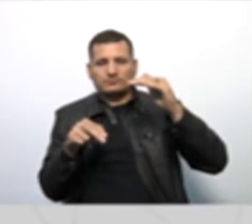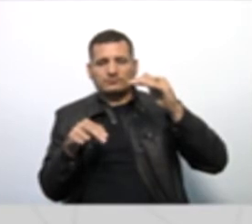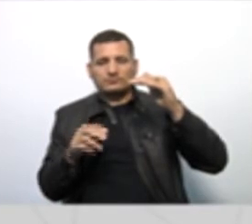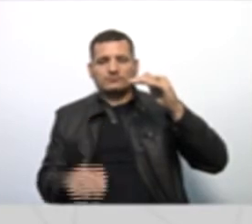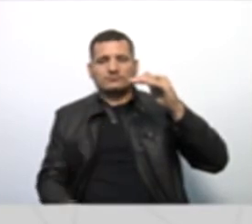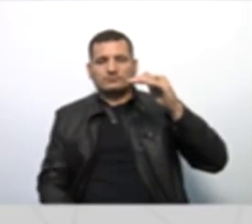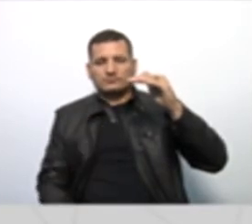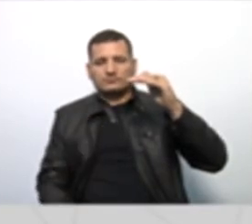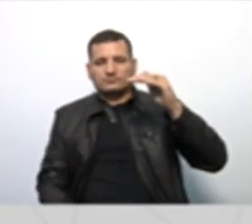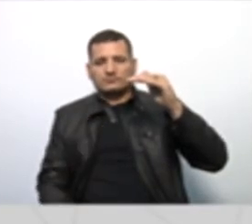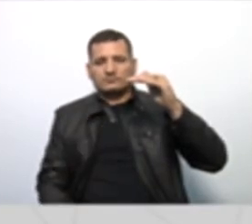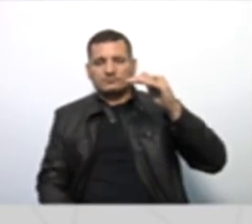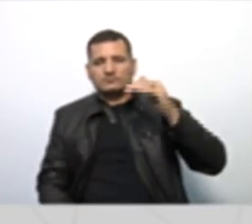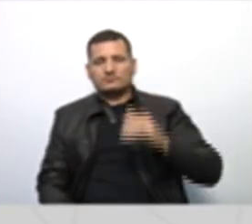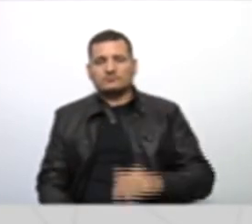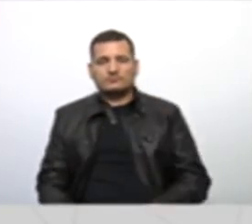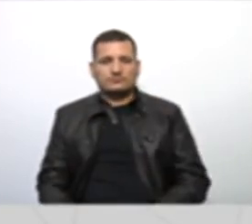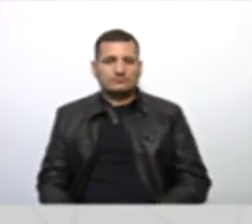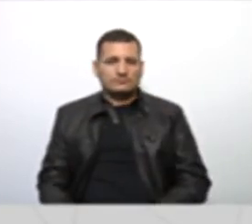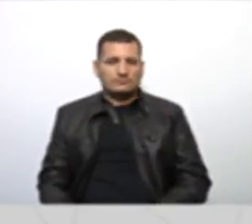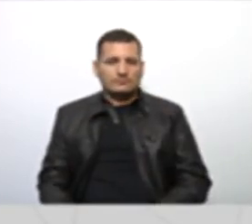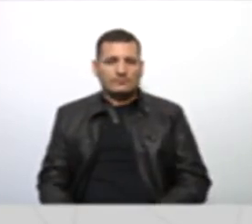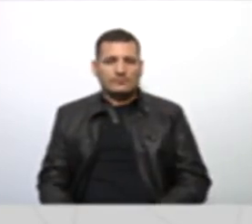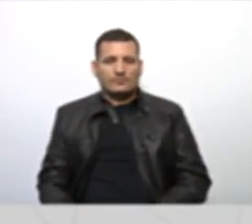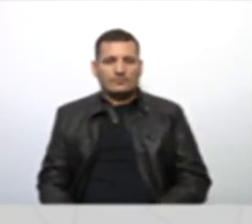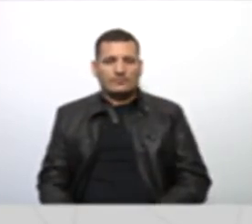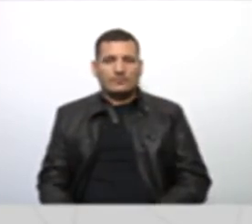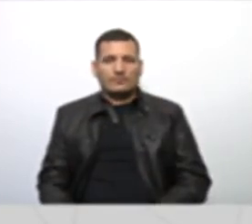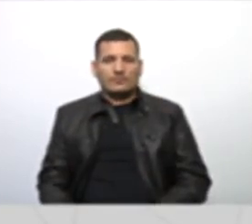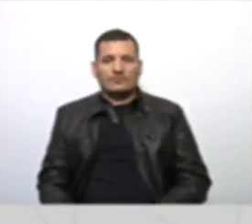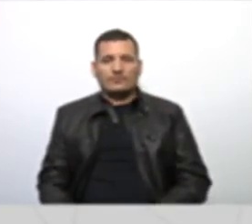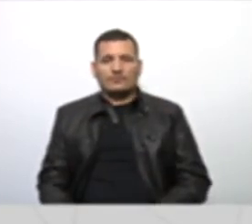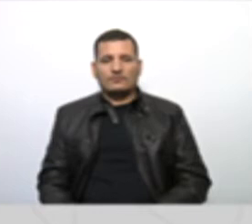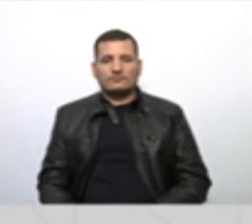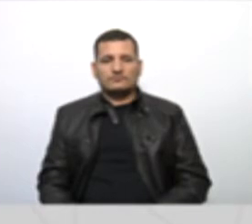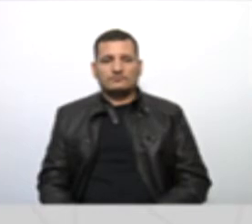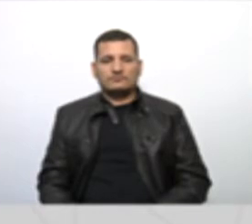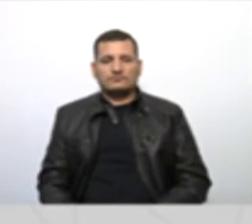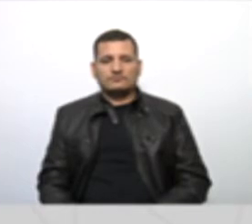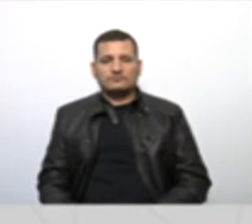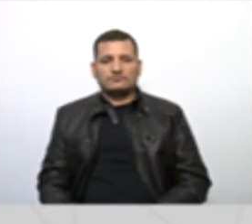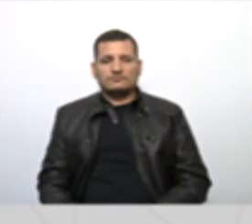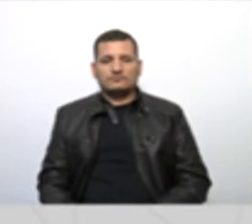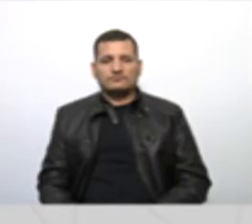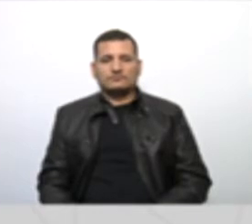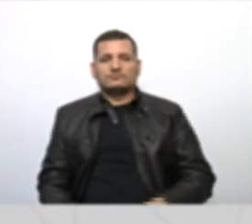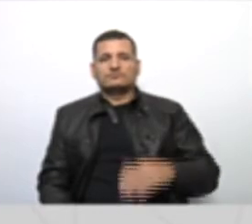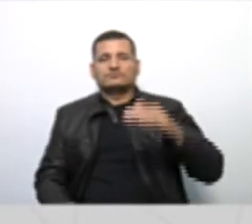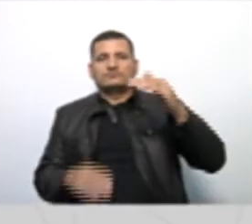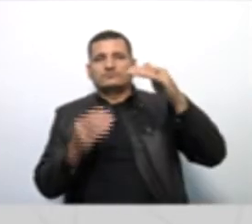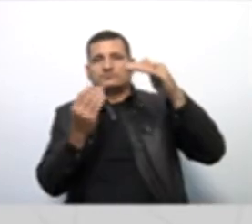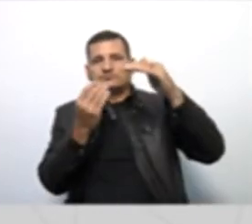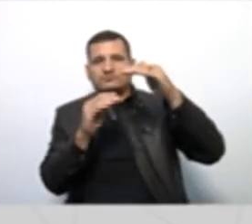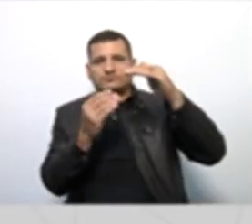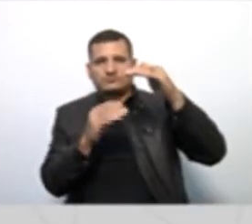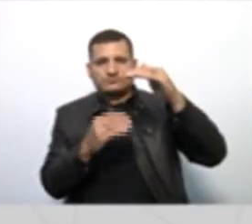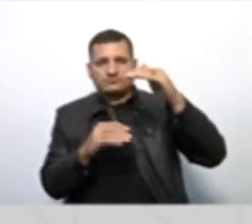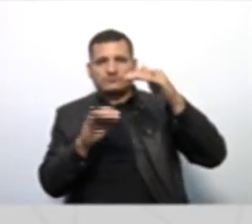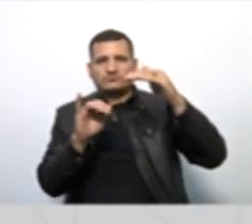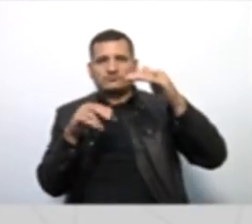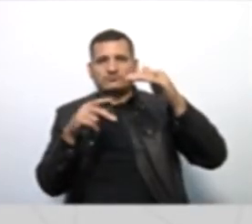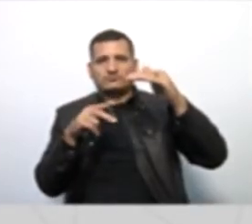a caixinha e o input é o botãozinho. Dentro do input tem as suas propriedades, tá vendo aqui, ó? E os